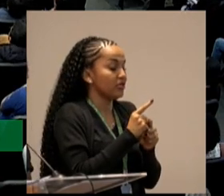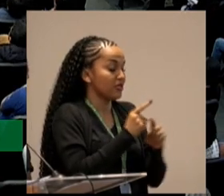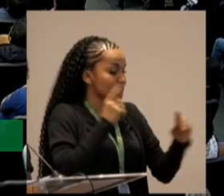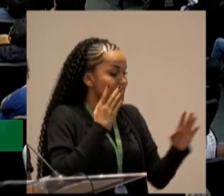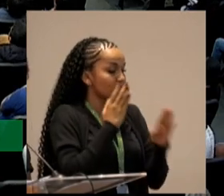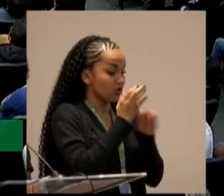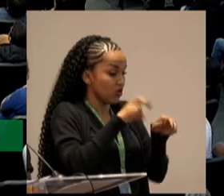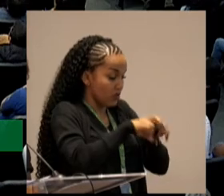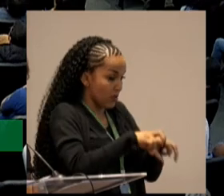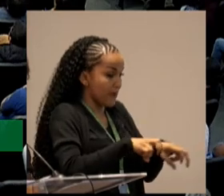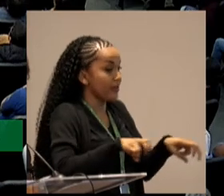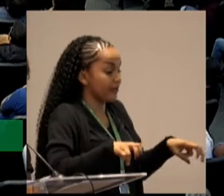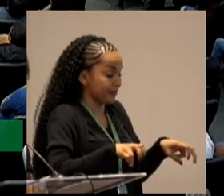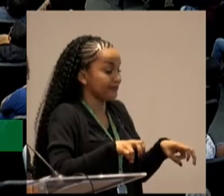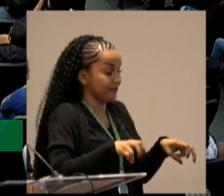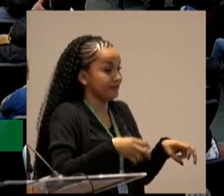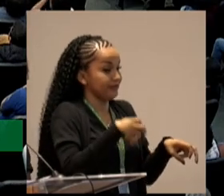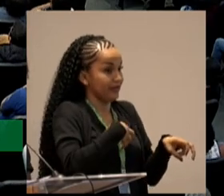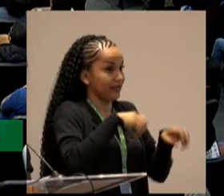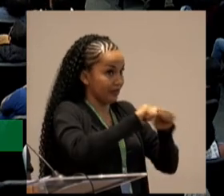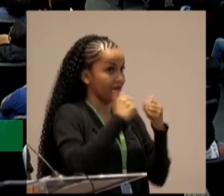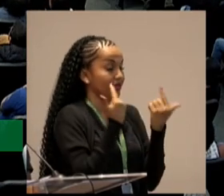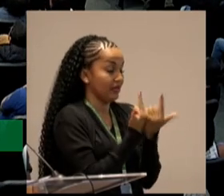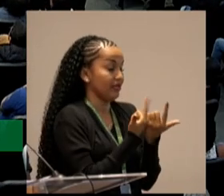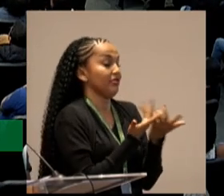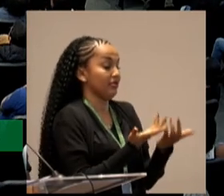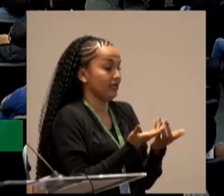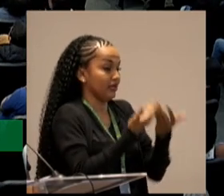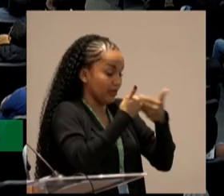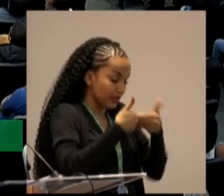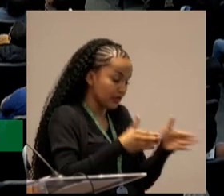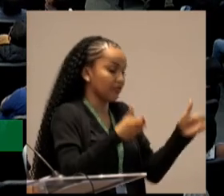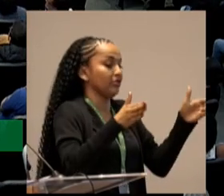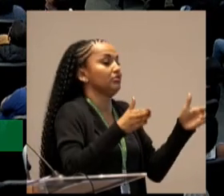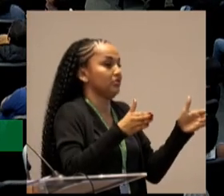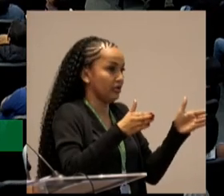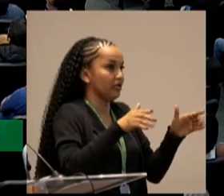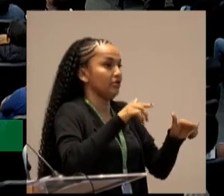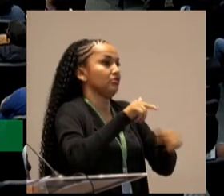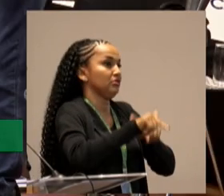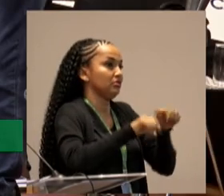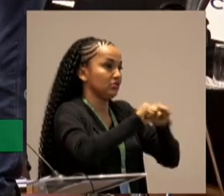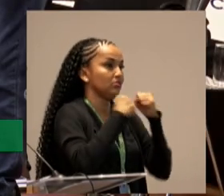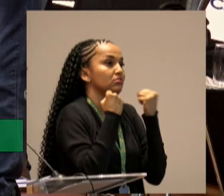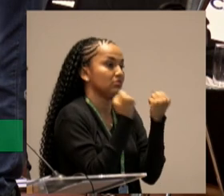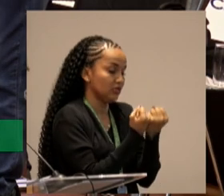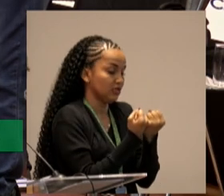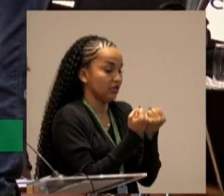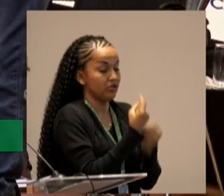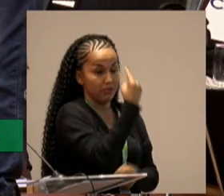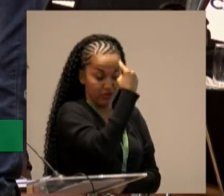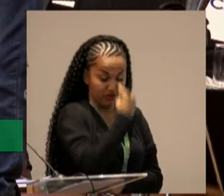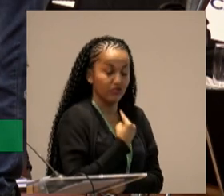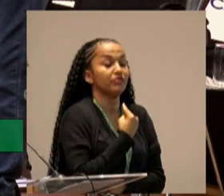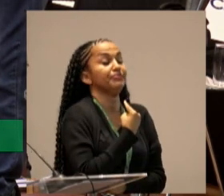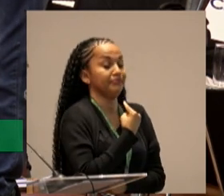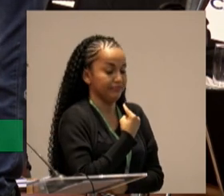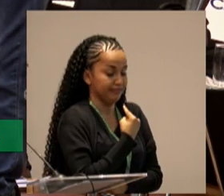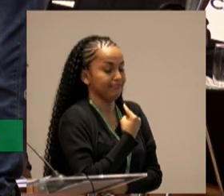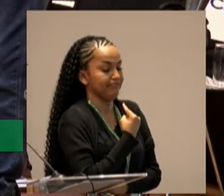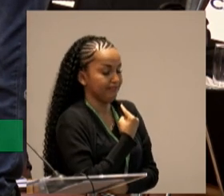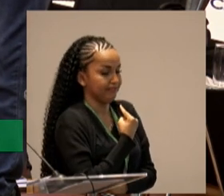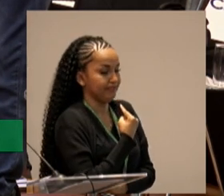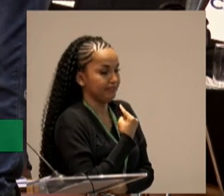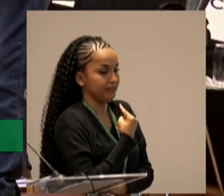na Casa Legislativa as composições de abertura de trabalhos com essa